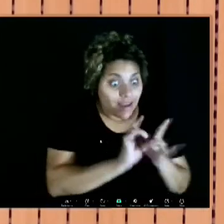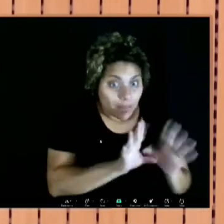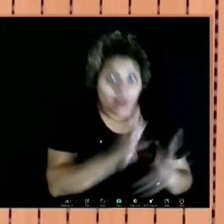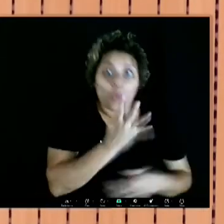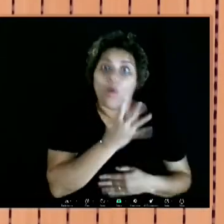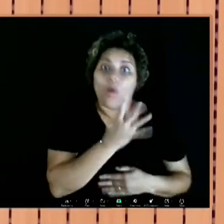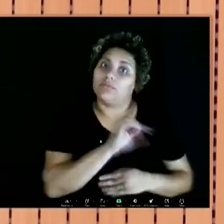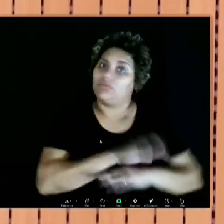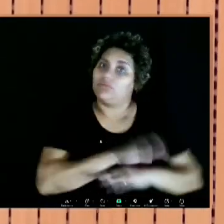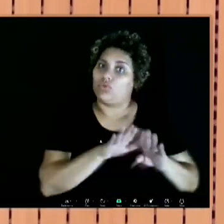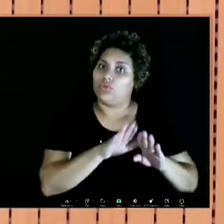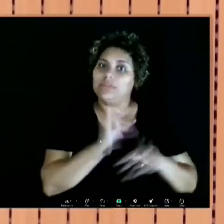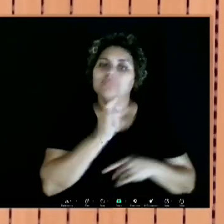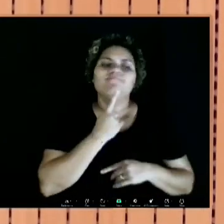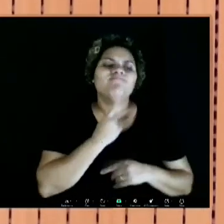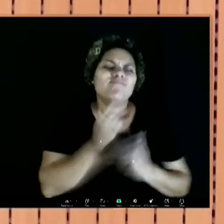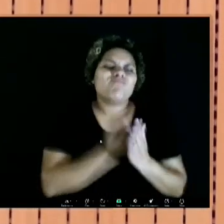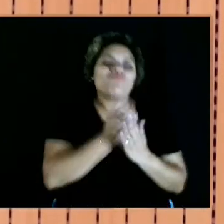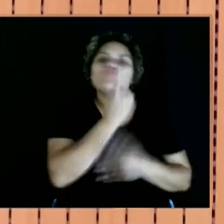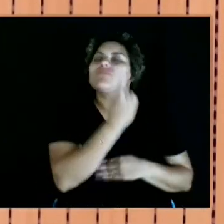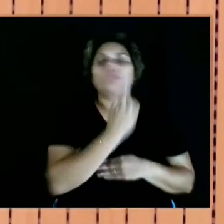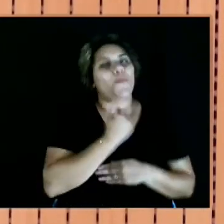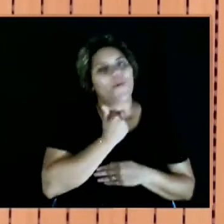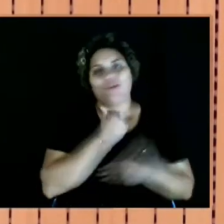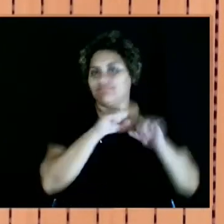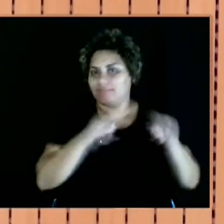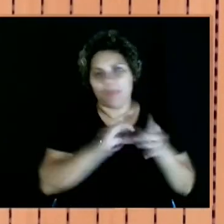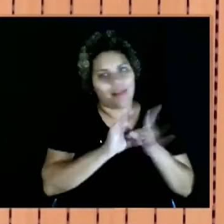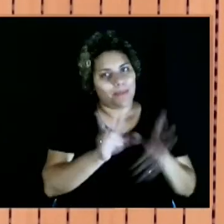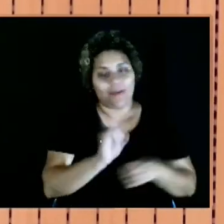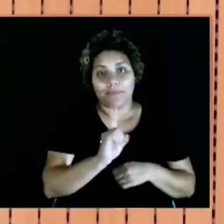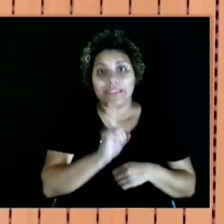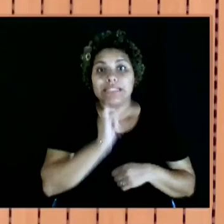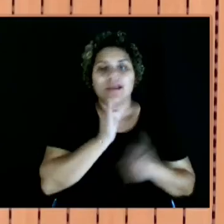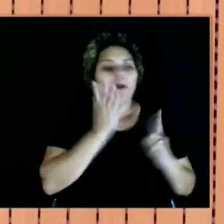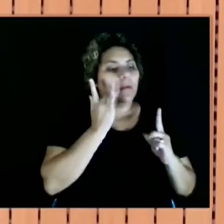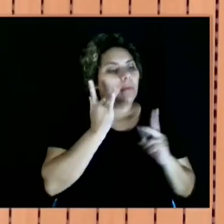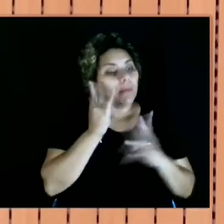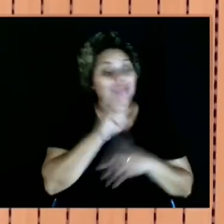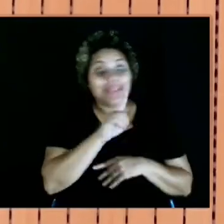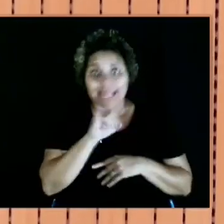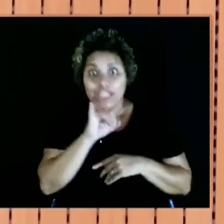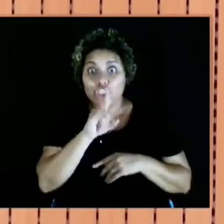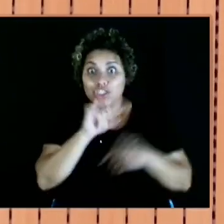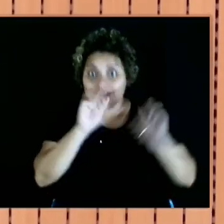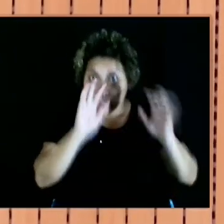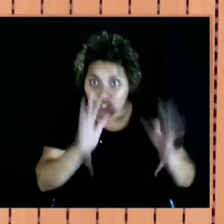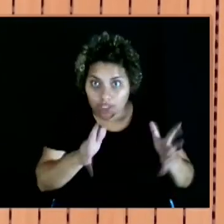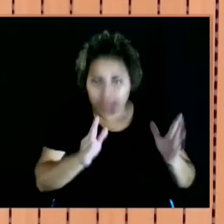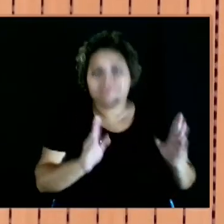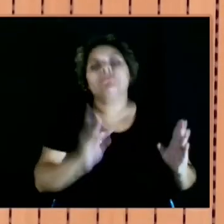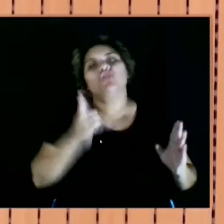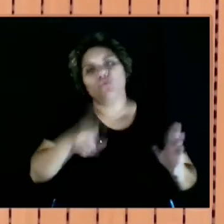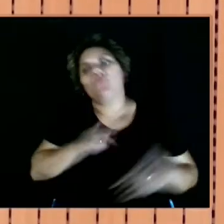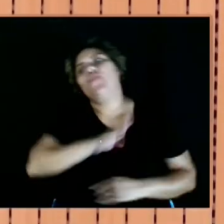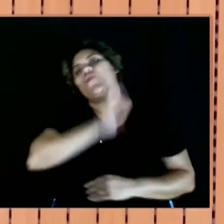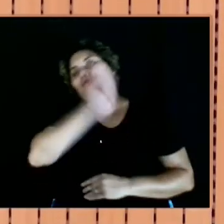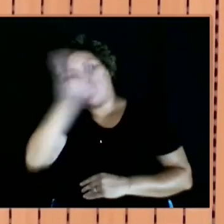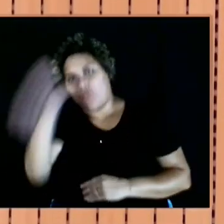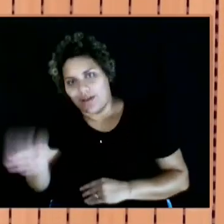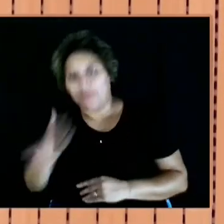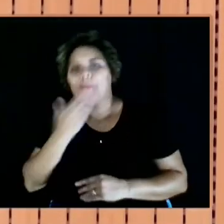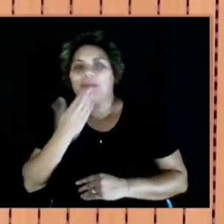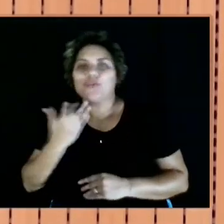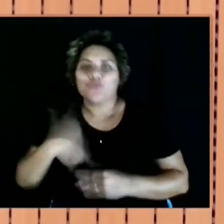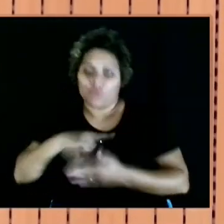de 10 dias precisa novamente o próprio paciente ou um familiar com a procuração ir lá levar a documentação para retirar. Então, nós